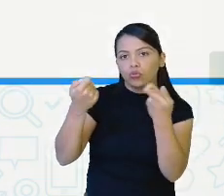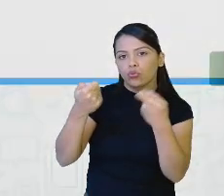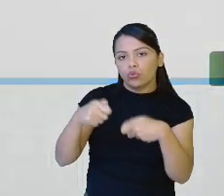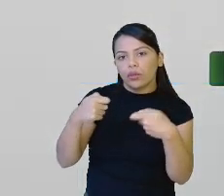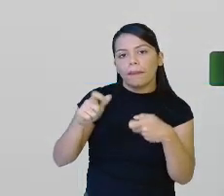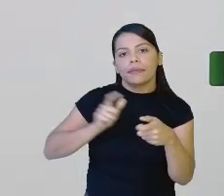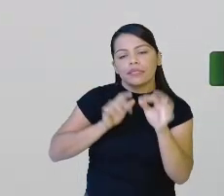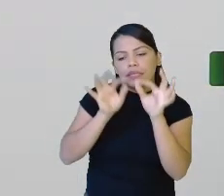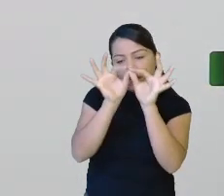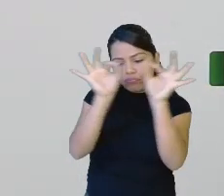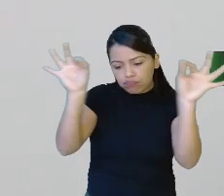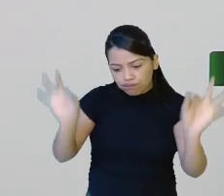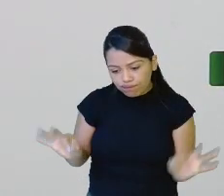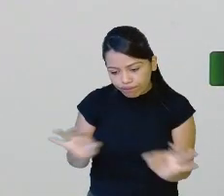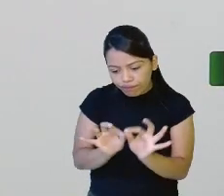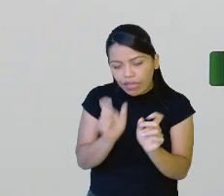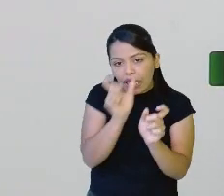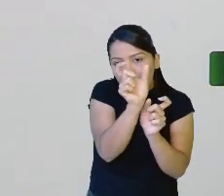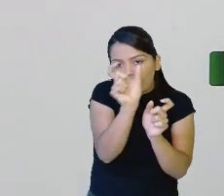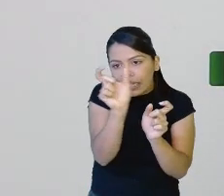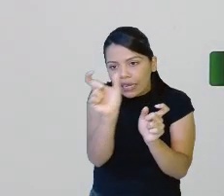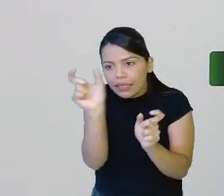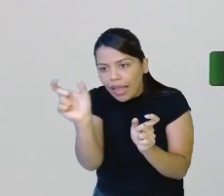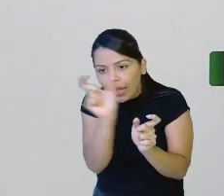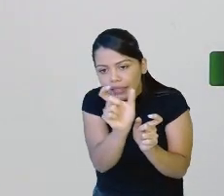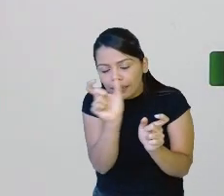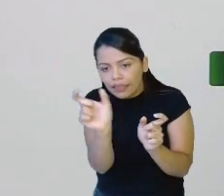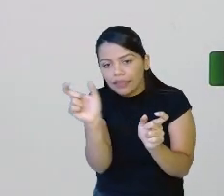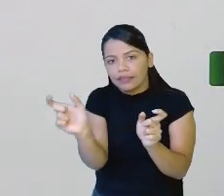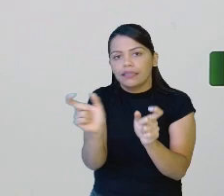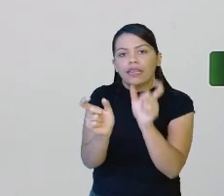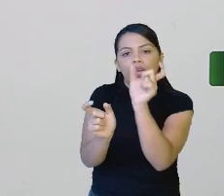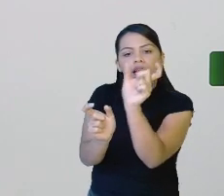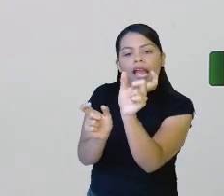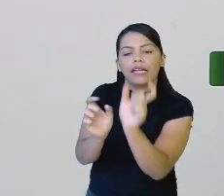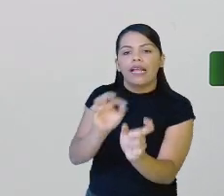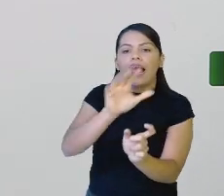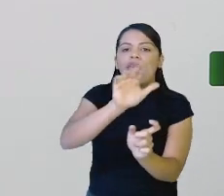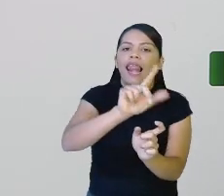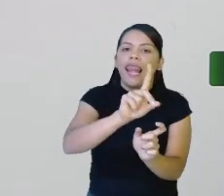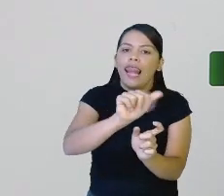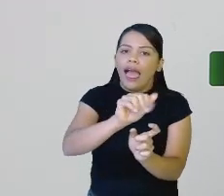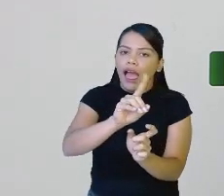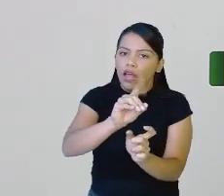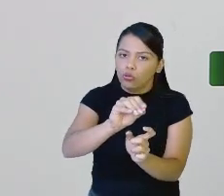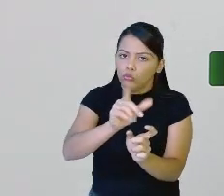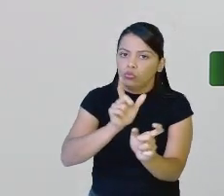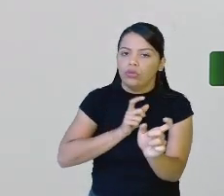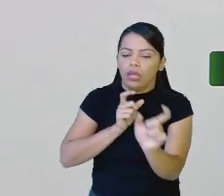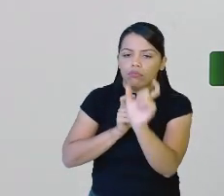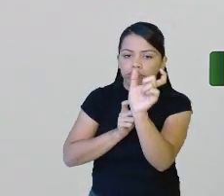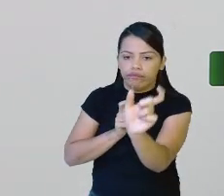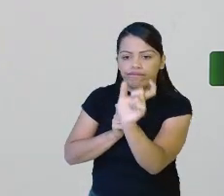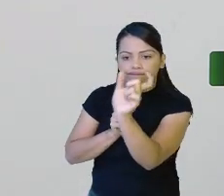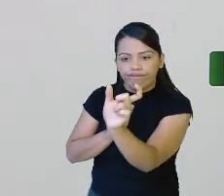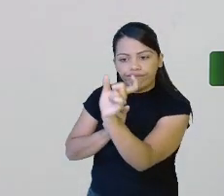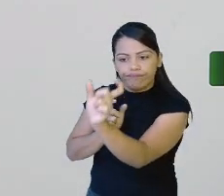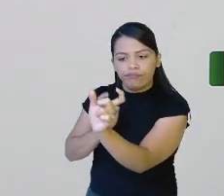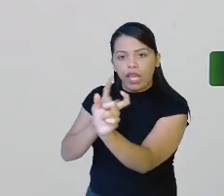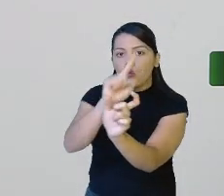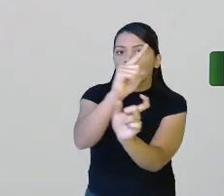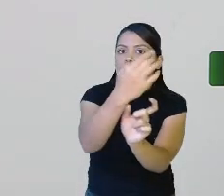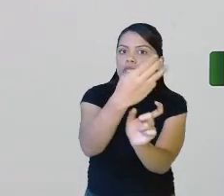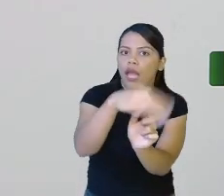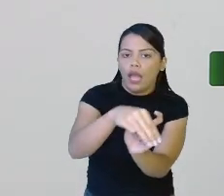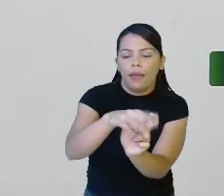para você que está em casa que cada lado desse quadradinho mede 1 centímetro, eu só